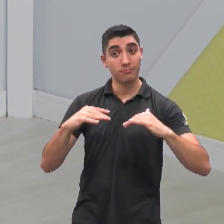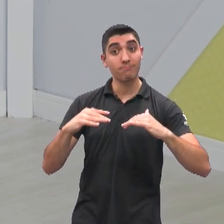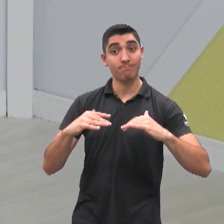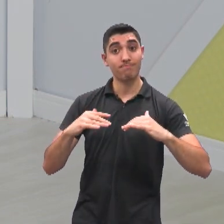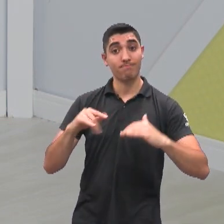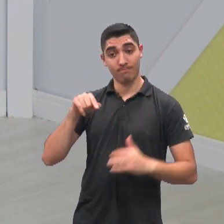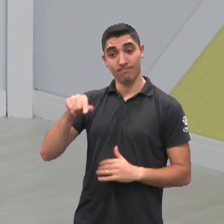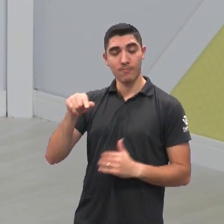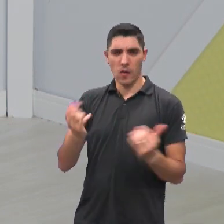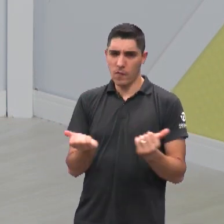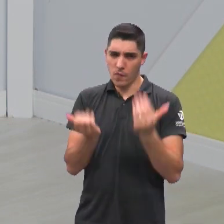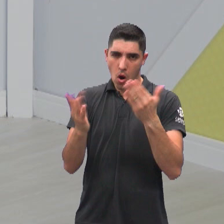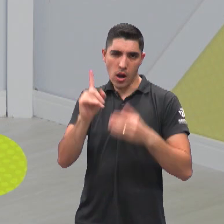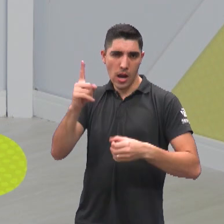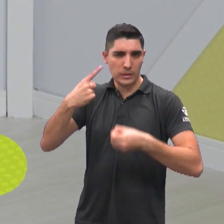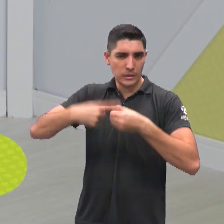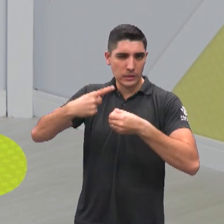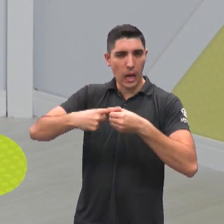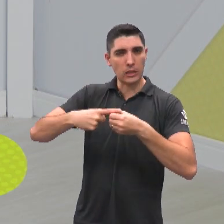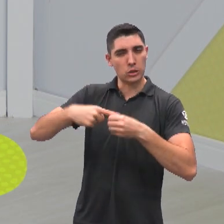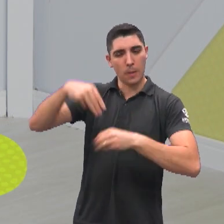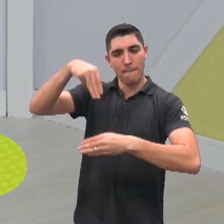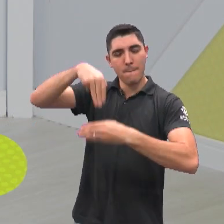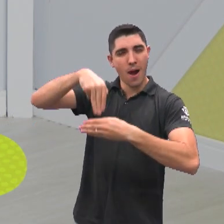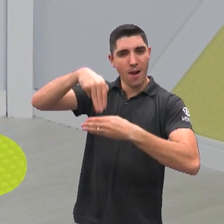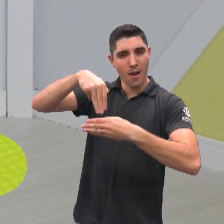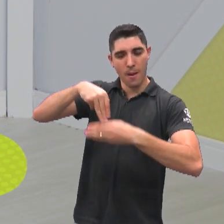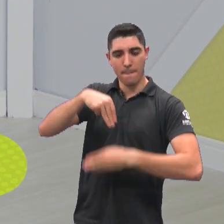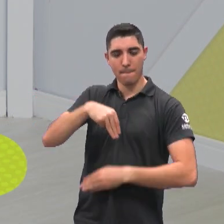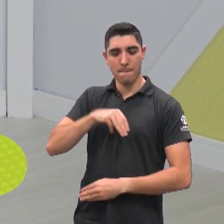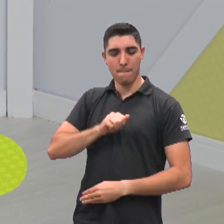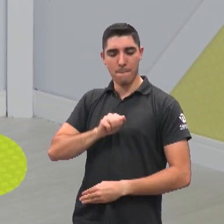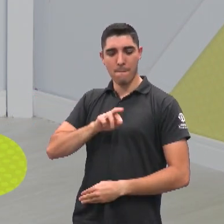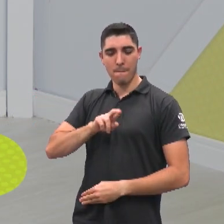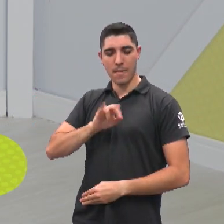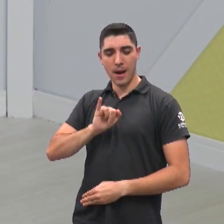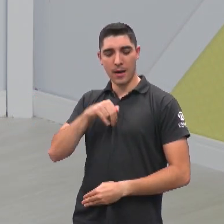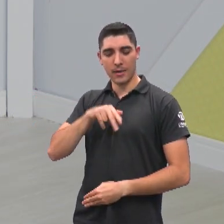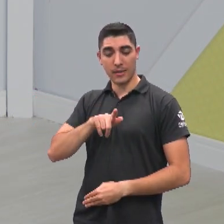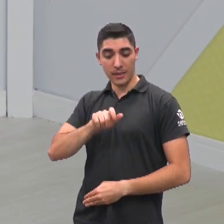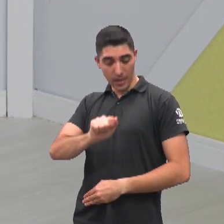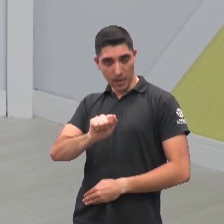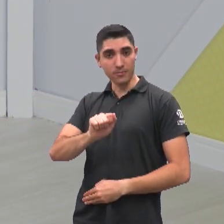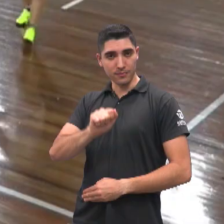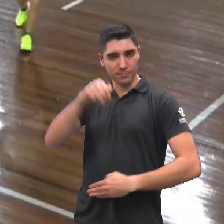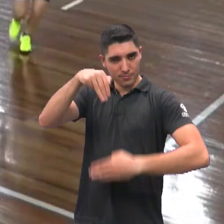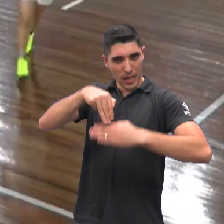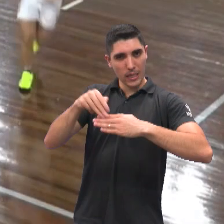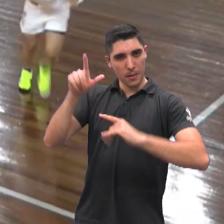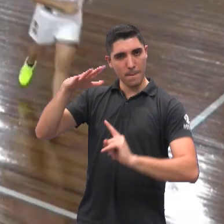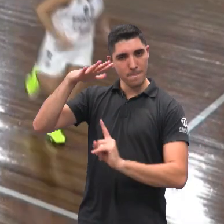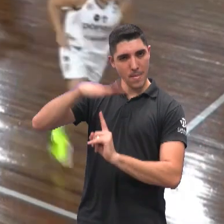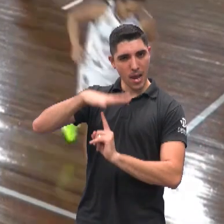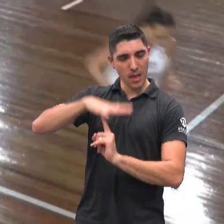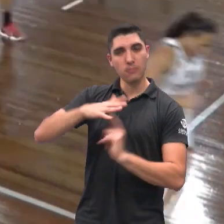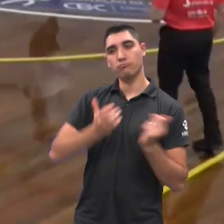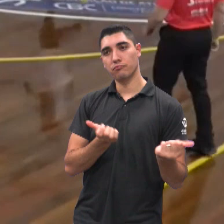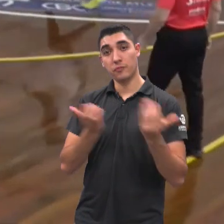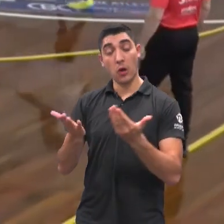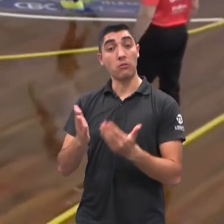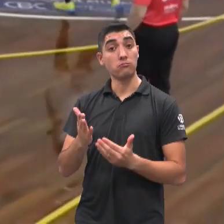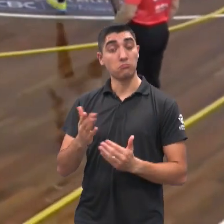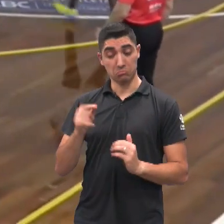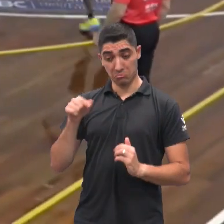fora de casa pela 5ª rodada do retorno da LBF, embalado por 2 vitórias consecutivas na competição. E o São José